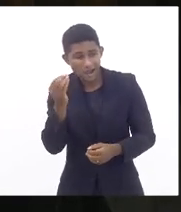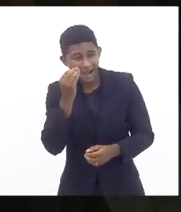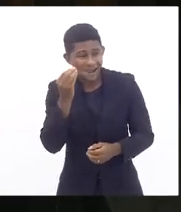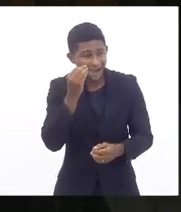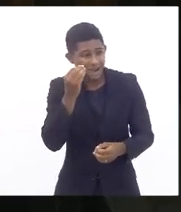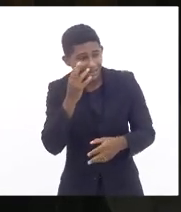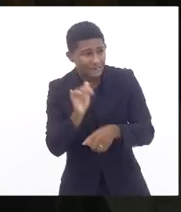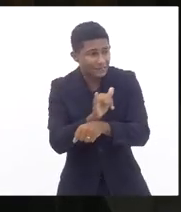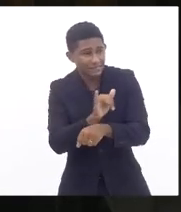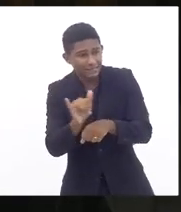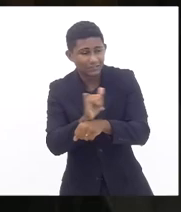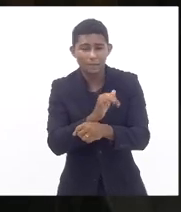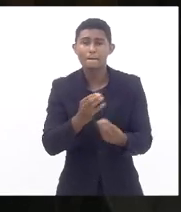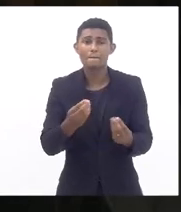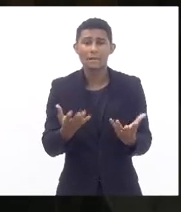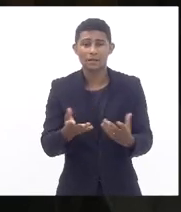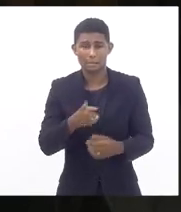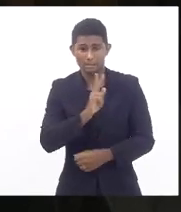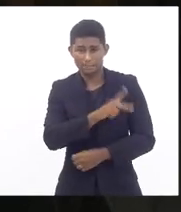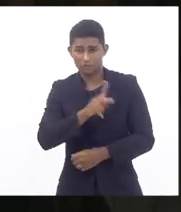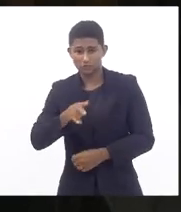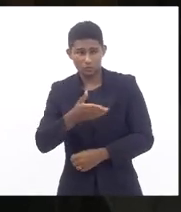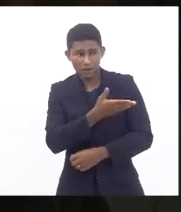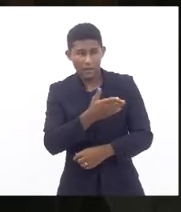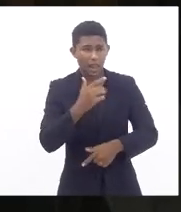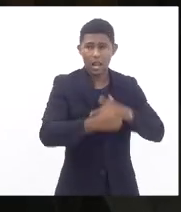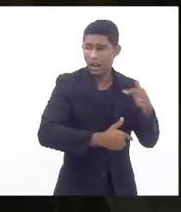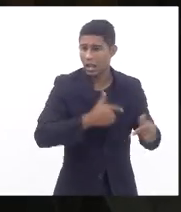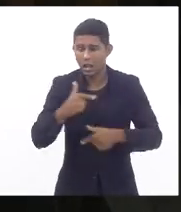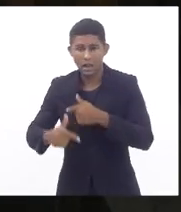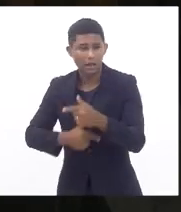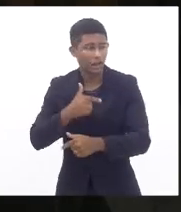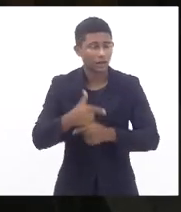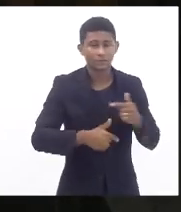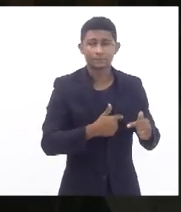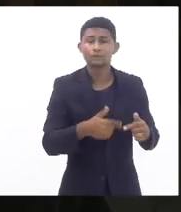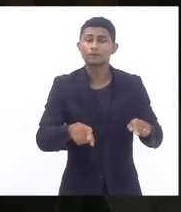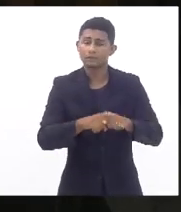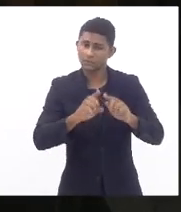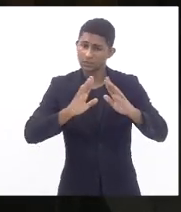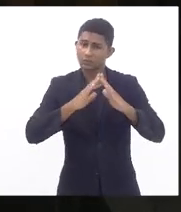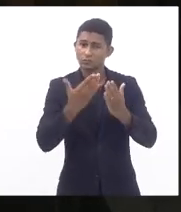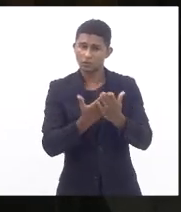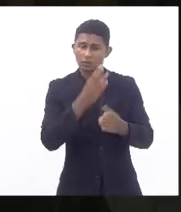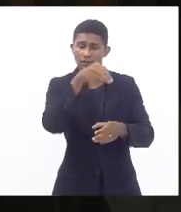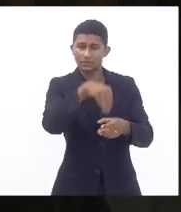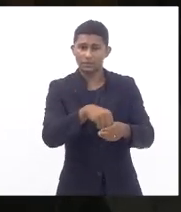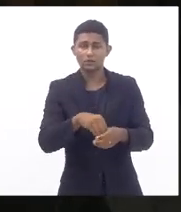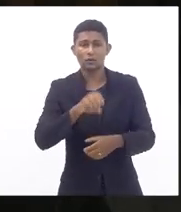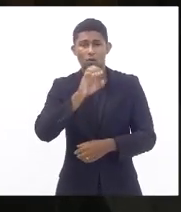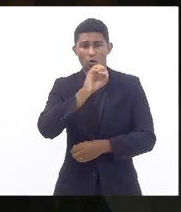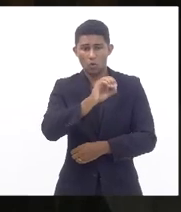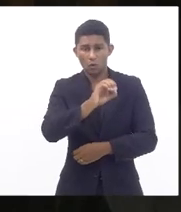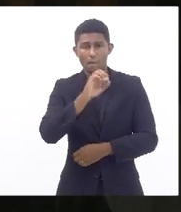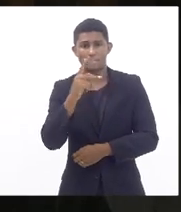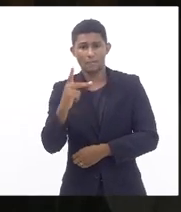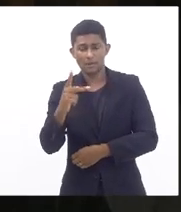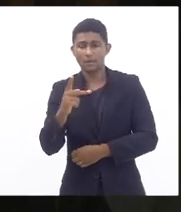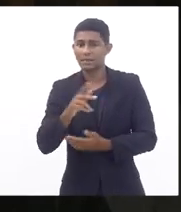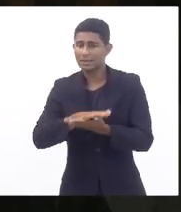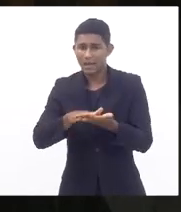o trabalho do professor. As escolas estão sem orientação pedagógica, estão sem orientação educacional, porque a SEDUC